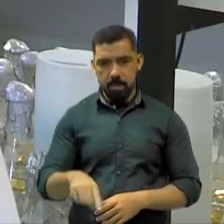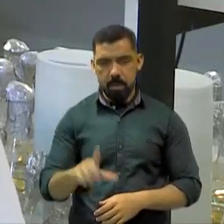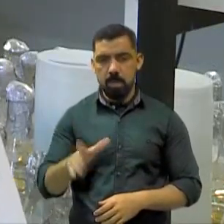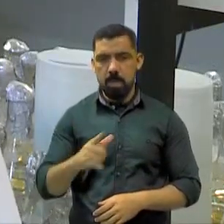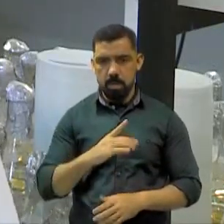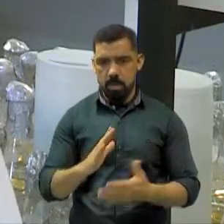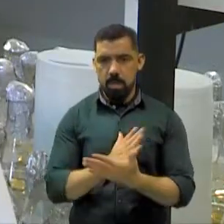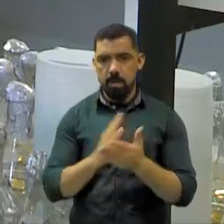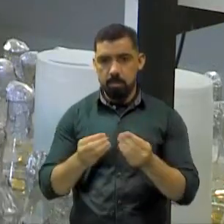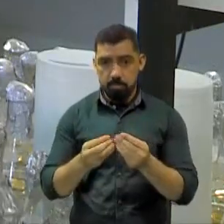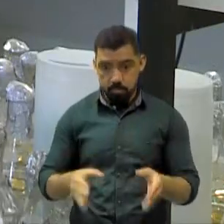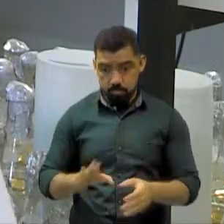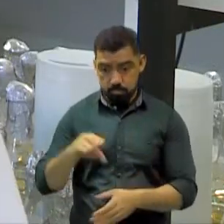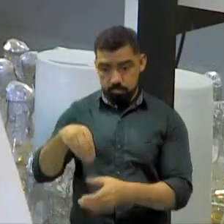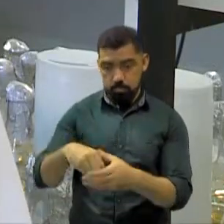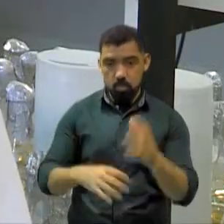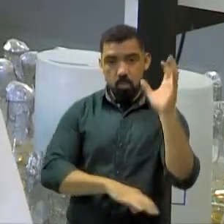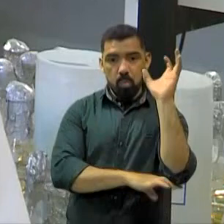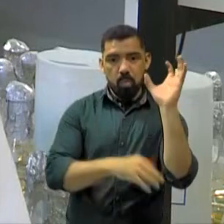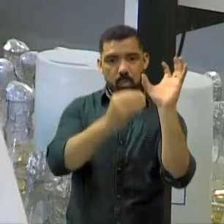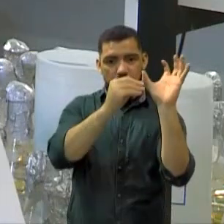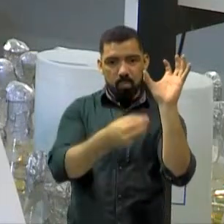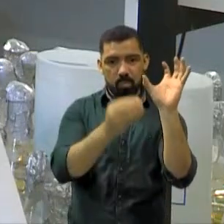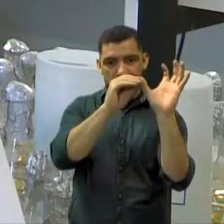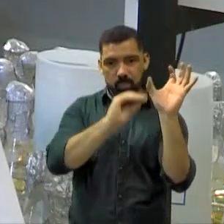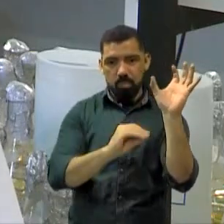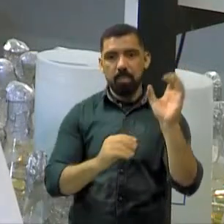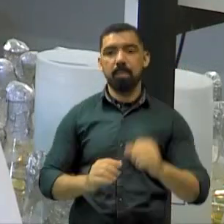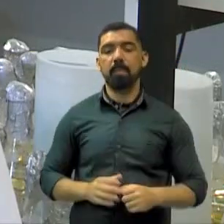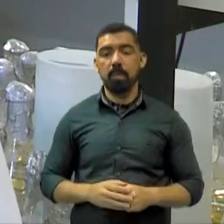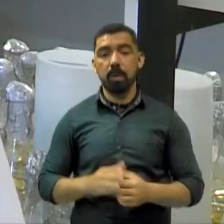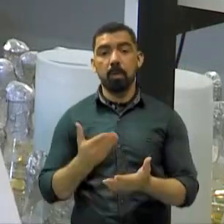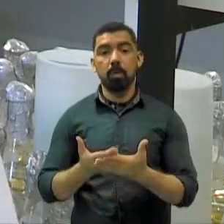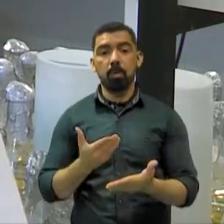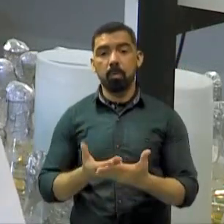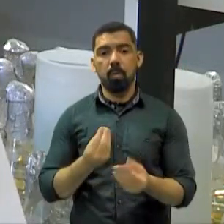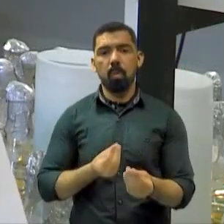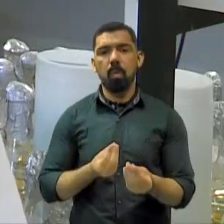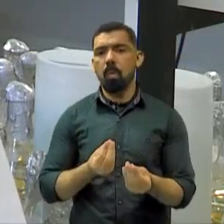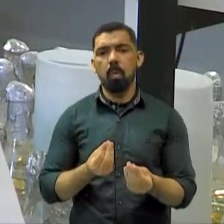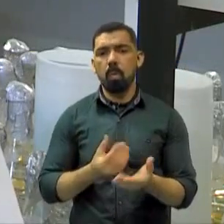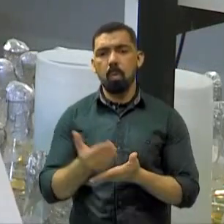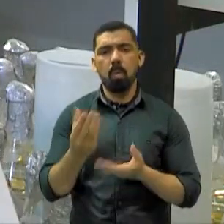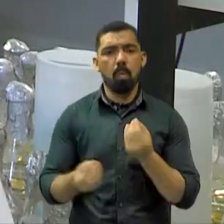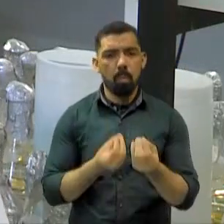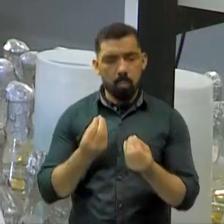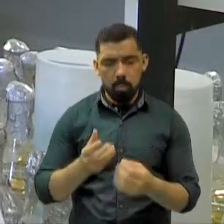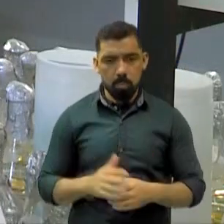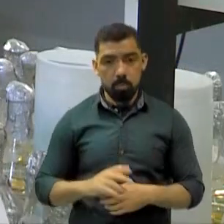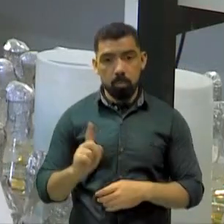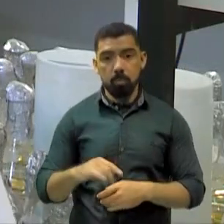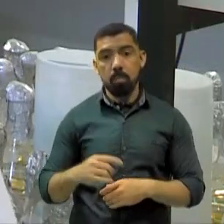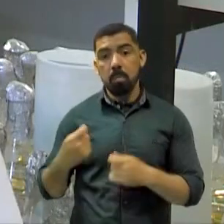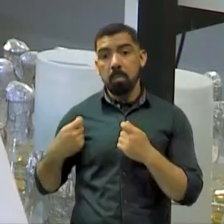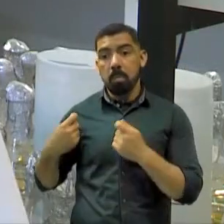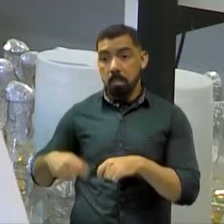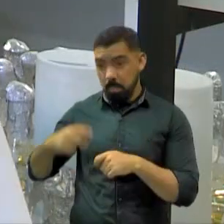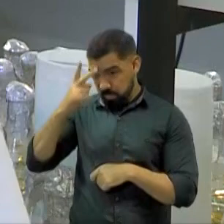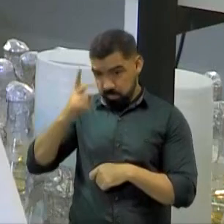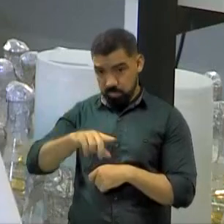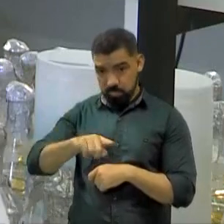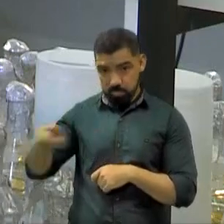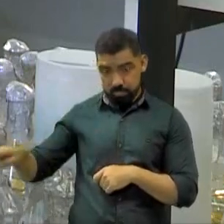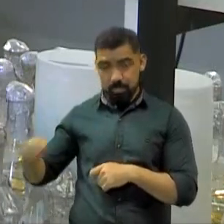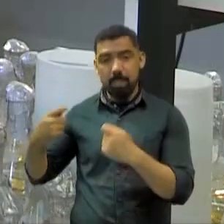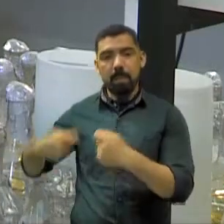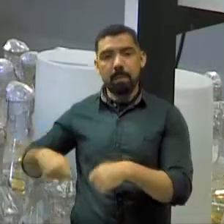né, na cultura da banana. O estudo ele começou basicamente devido à demanda, né, principalmente de